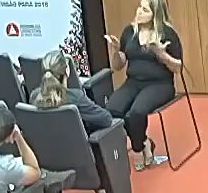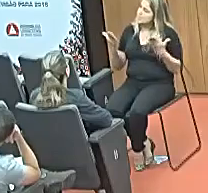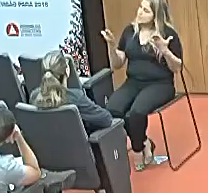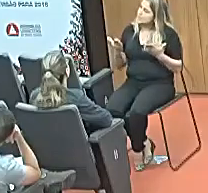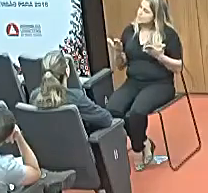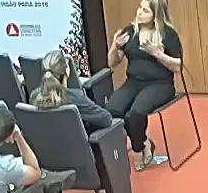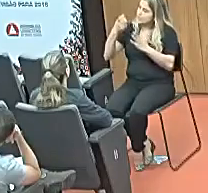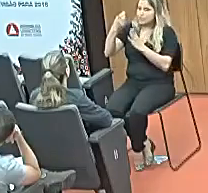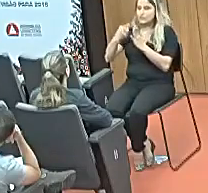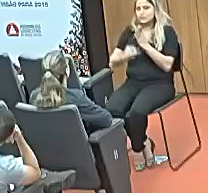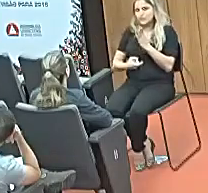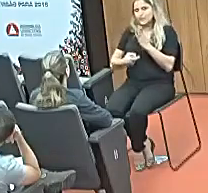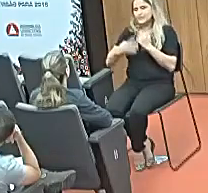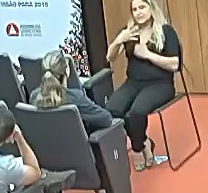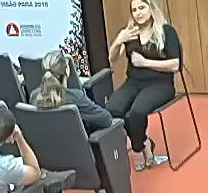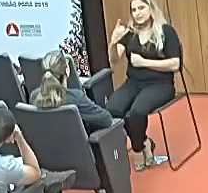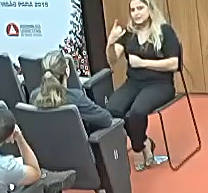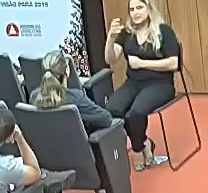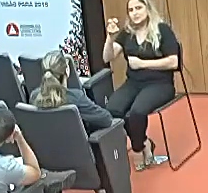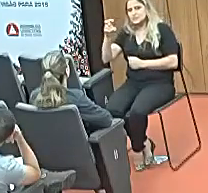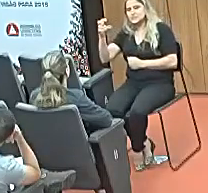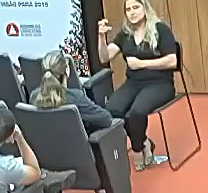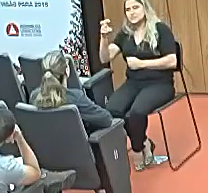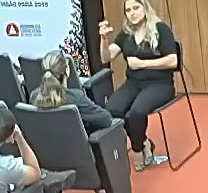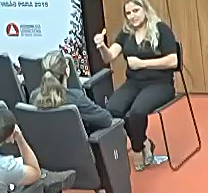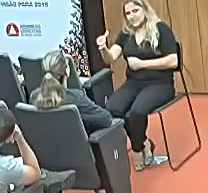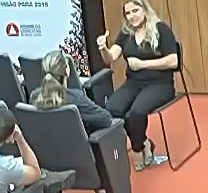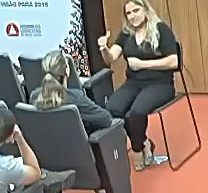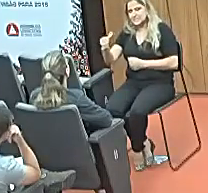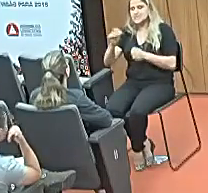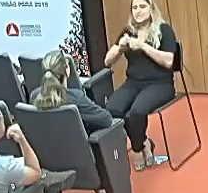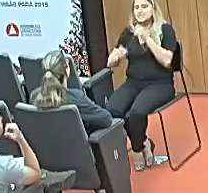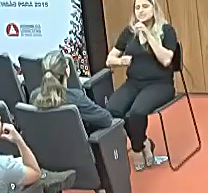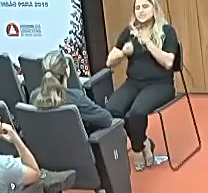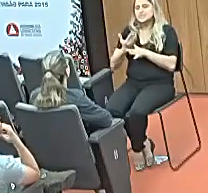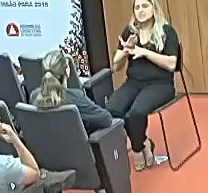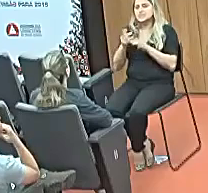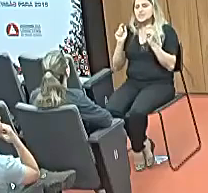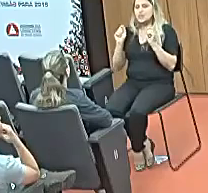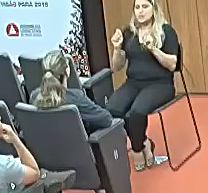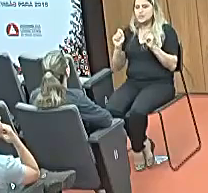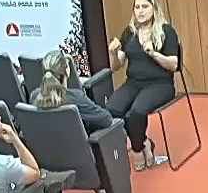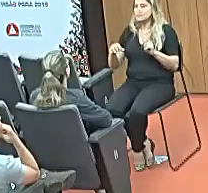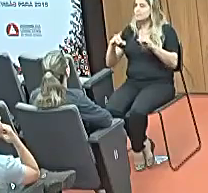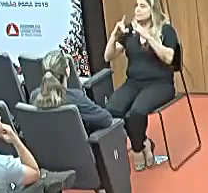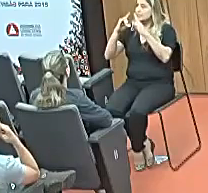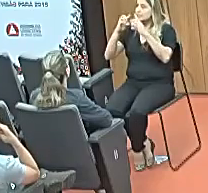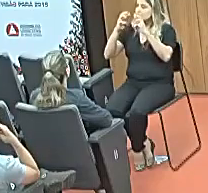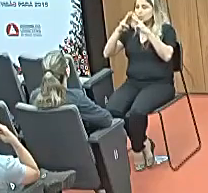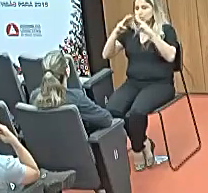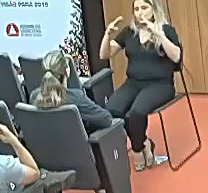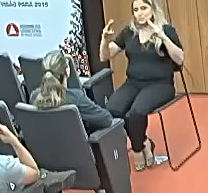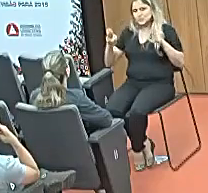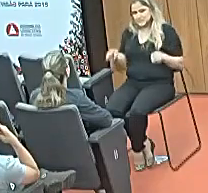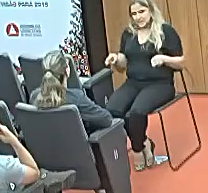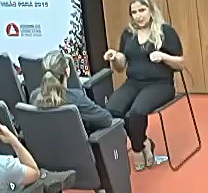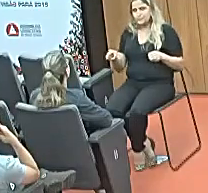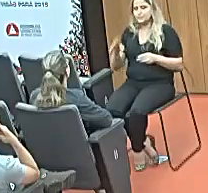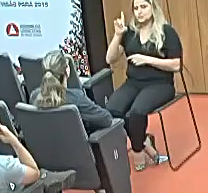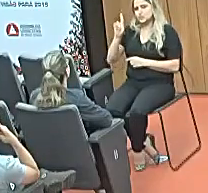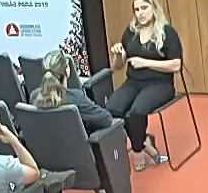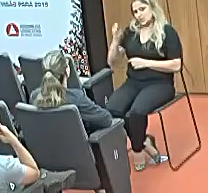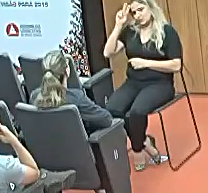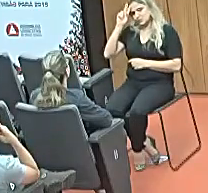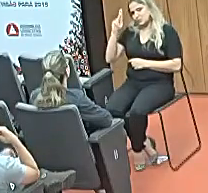4156 que cria essa oportunidade dada a ação do da casa do direito da casa liberdade do museu dos direitos